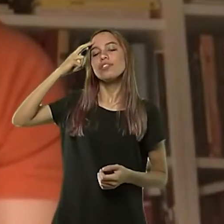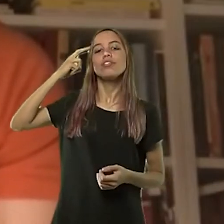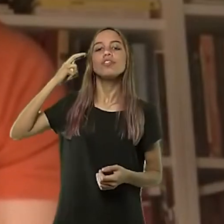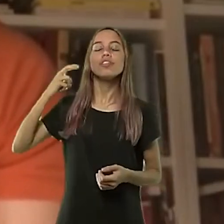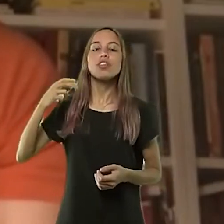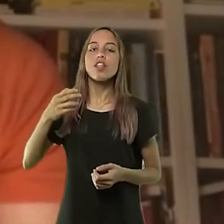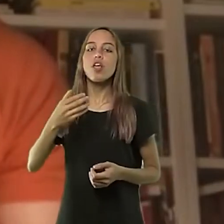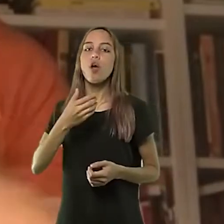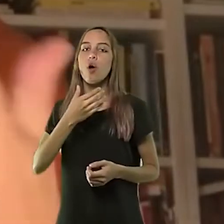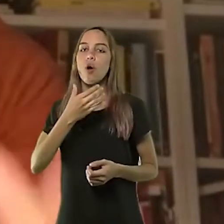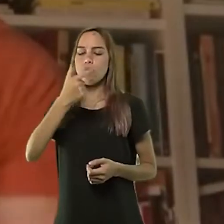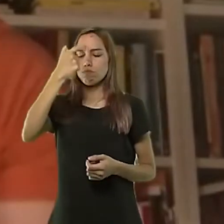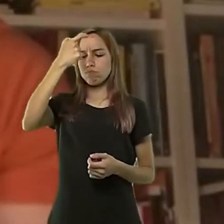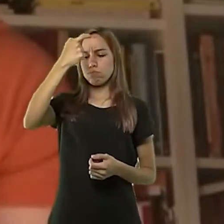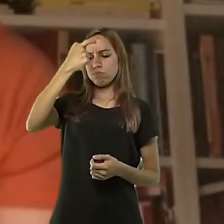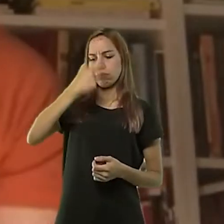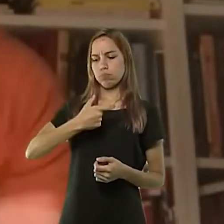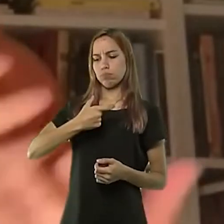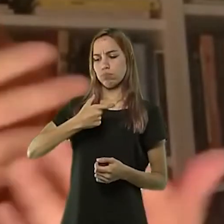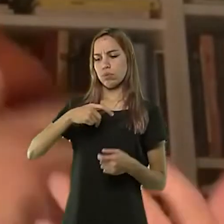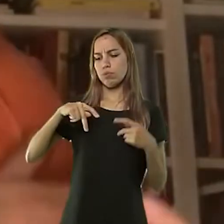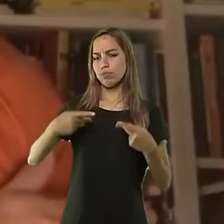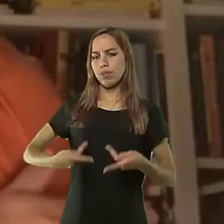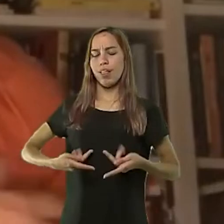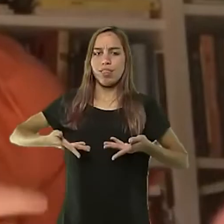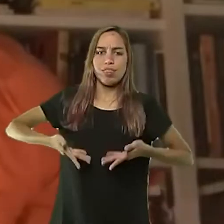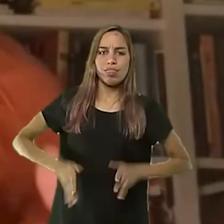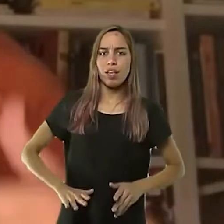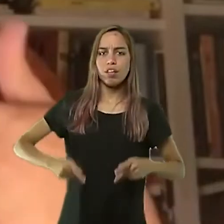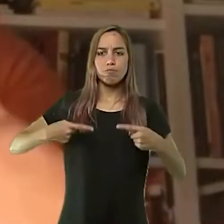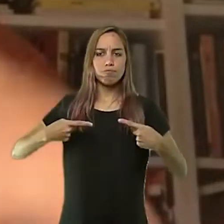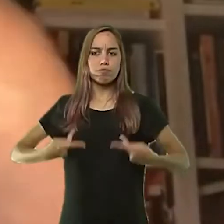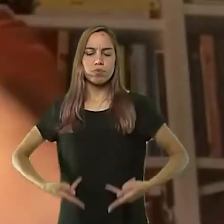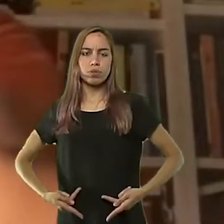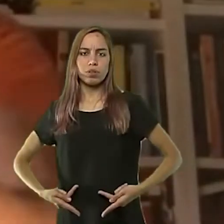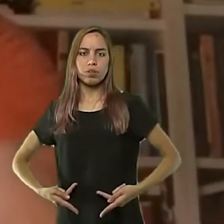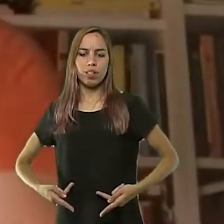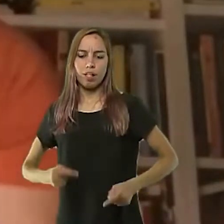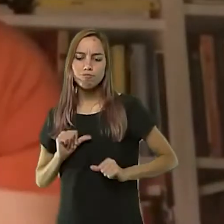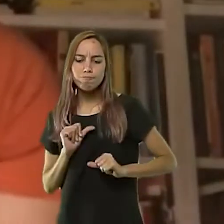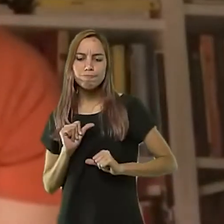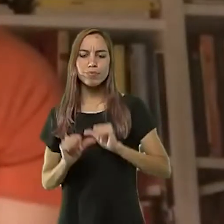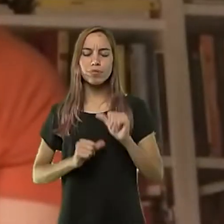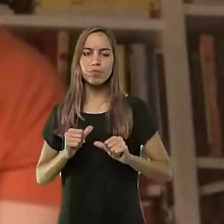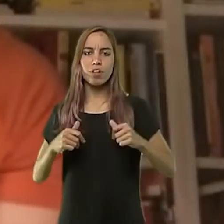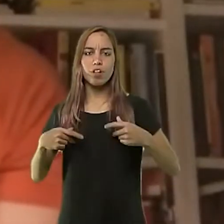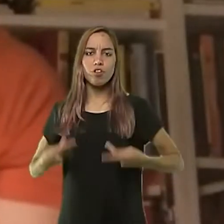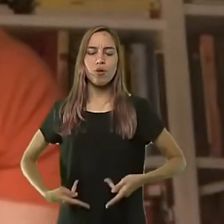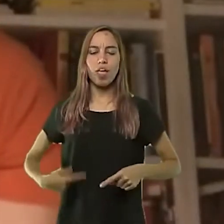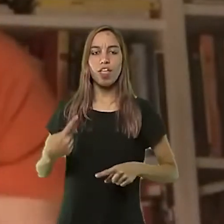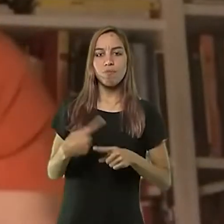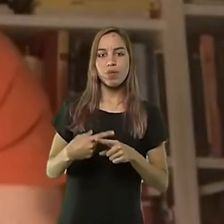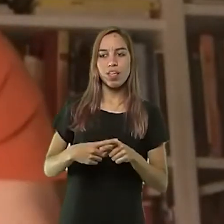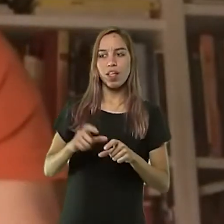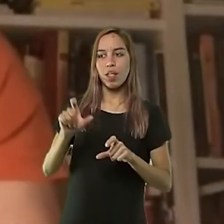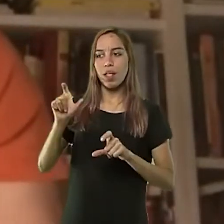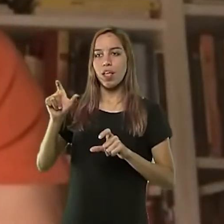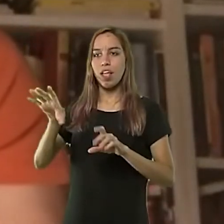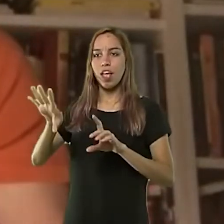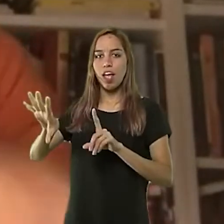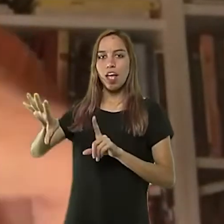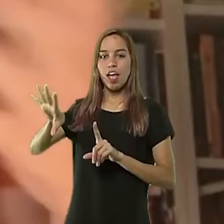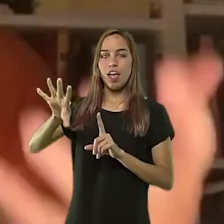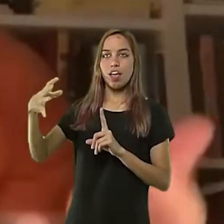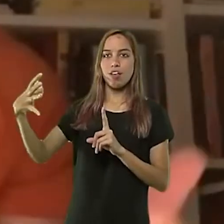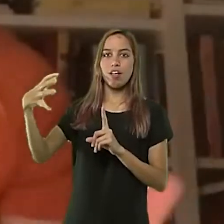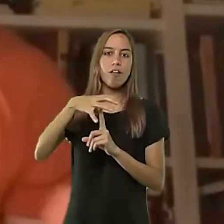humano, é transformado num ser humano graças a outro ser humano. Portanto, é o outro ser humano que nos transforma em seres humanos.